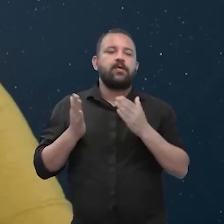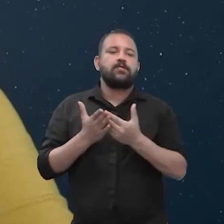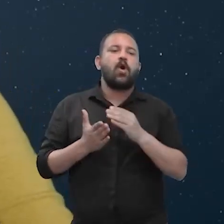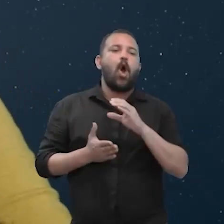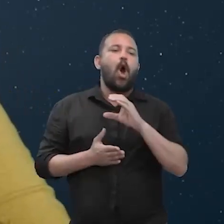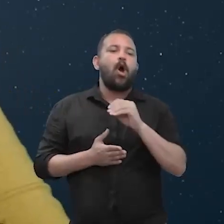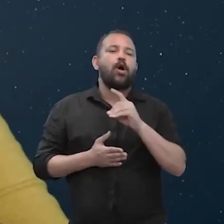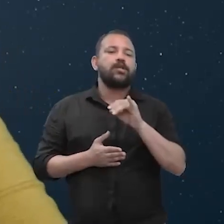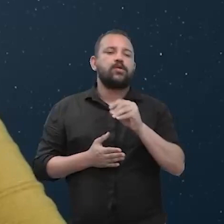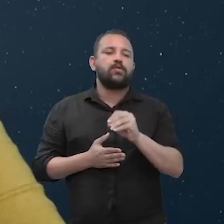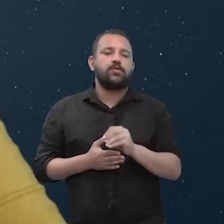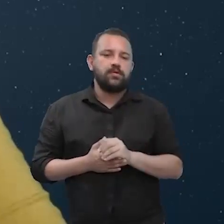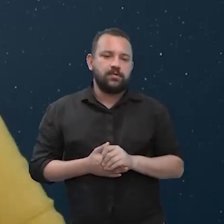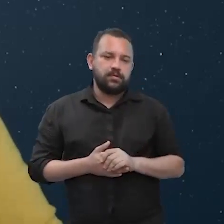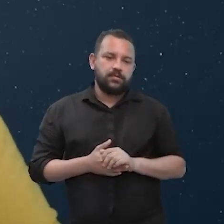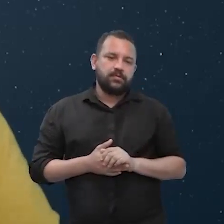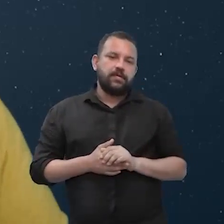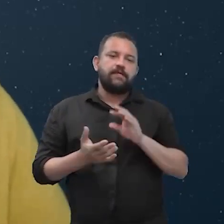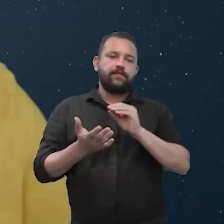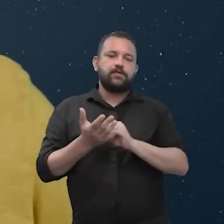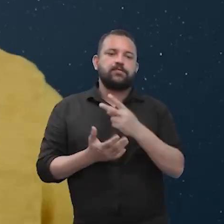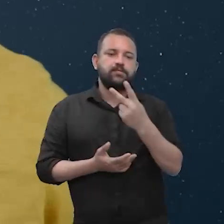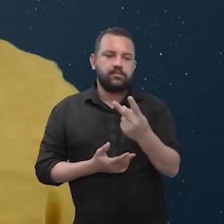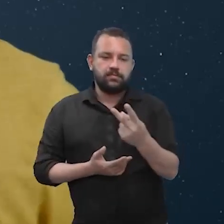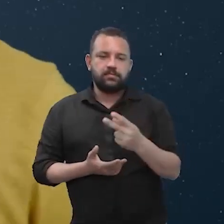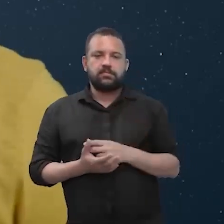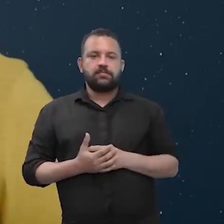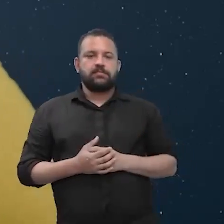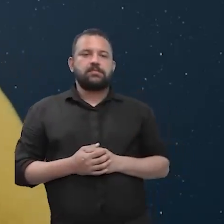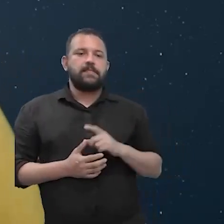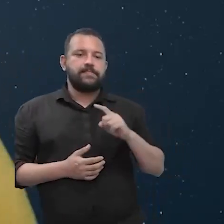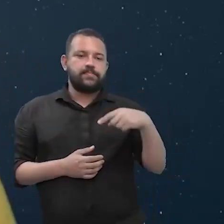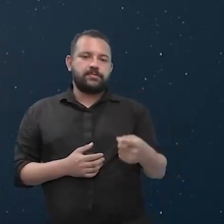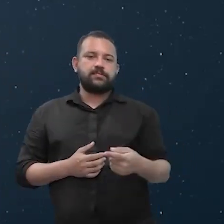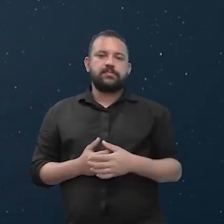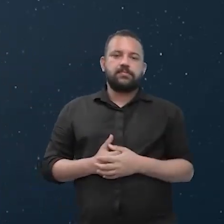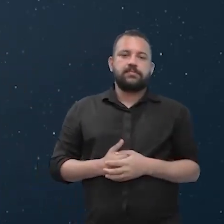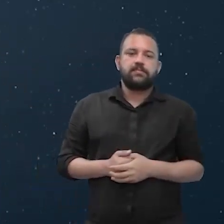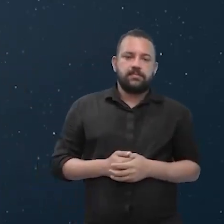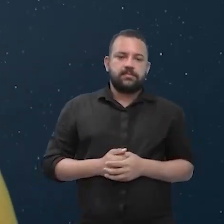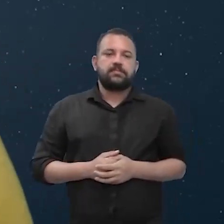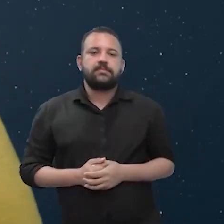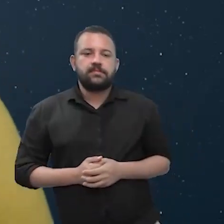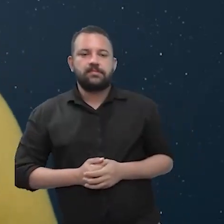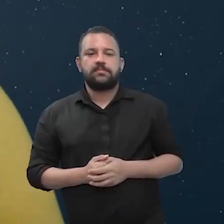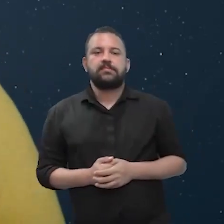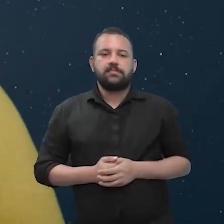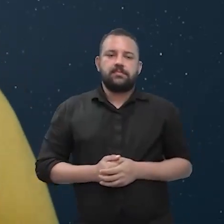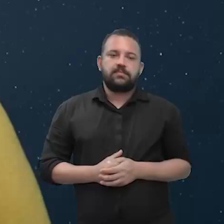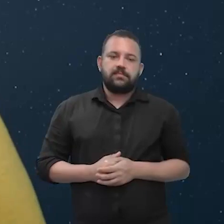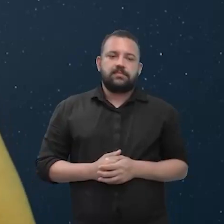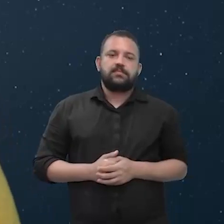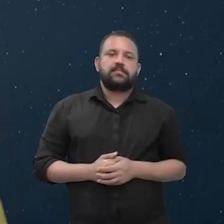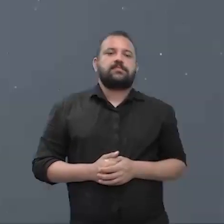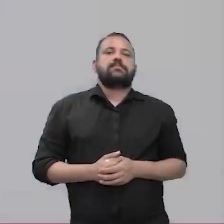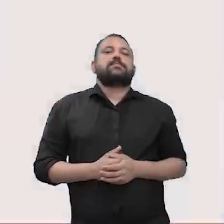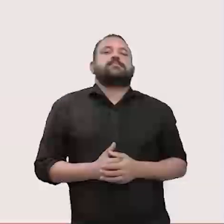linguístico. Ficam faltando duas. Vamos dar uma olhada agora na próxima. Olha lá. Vamos passar aqui.